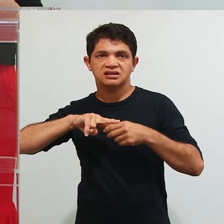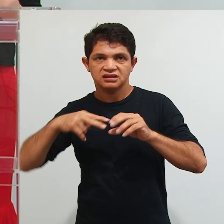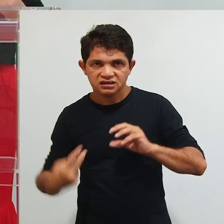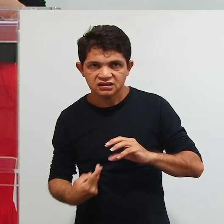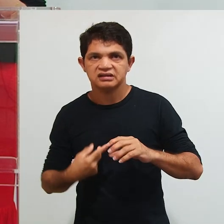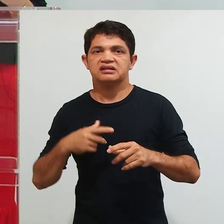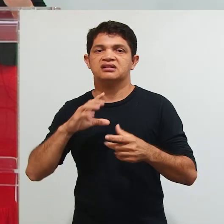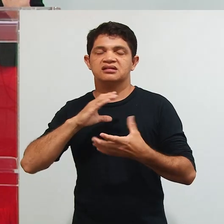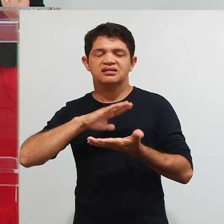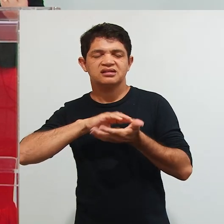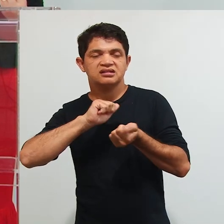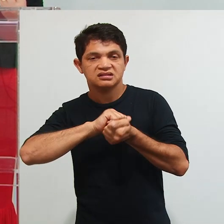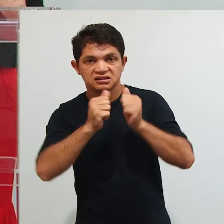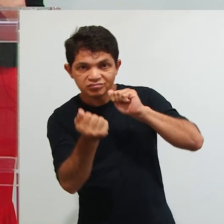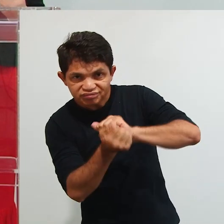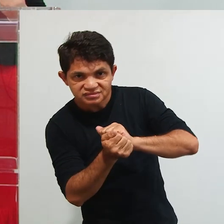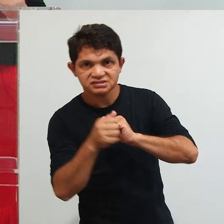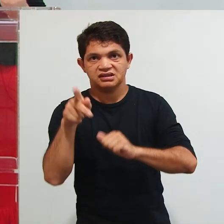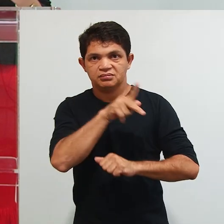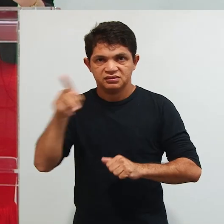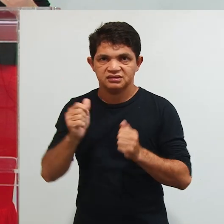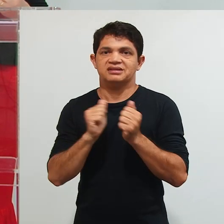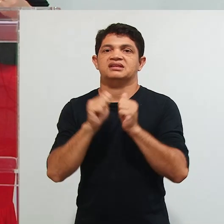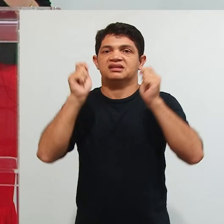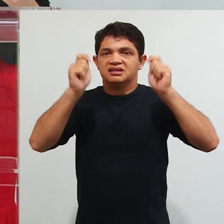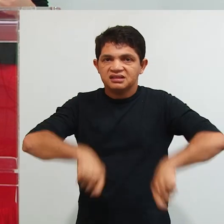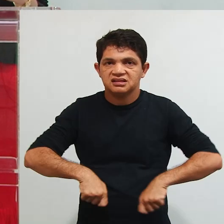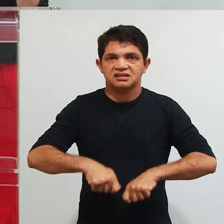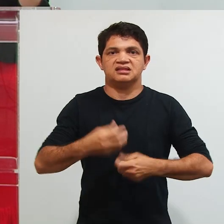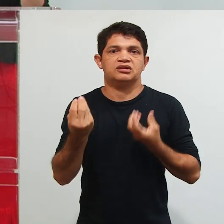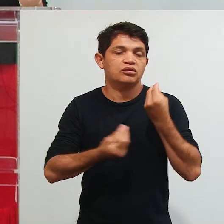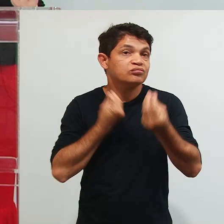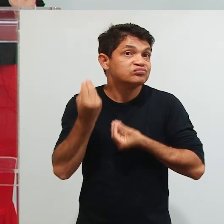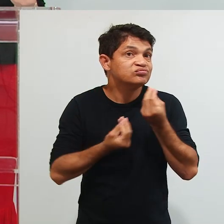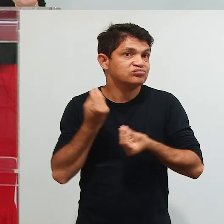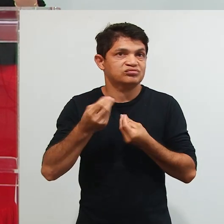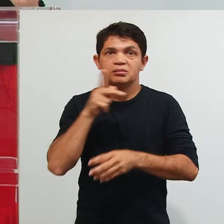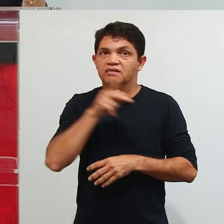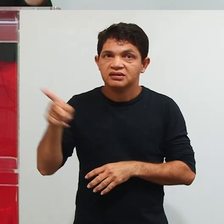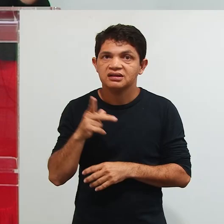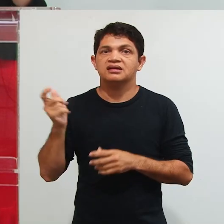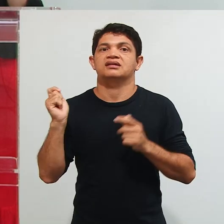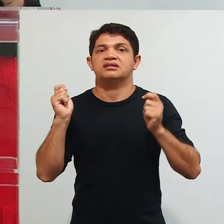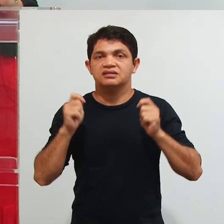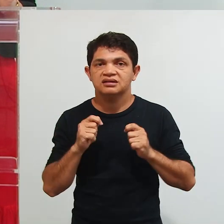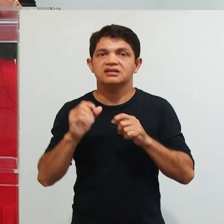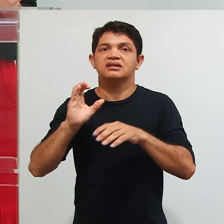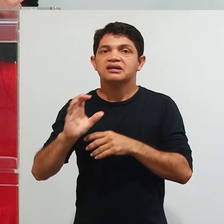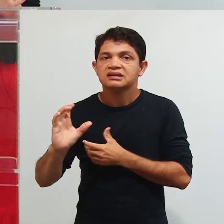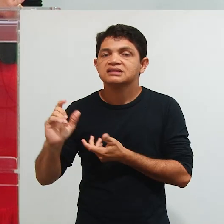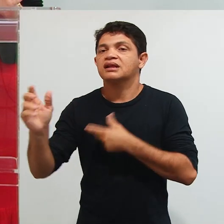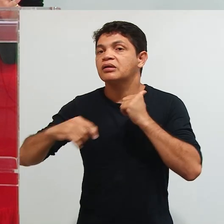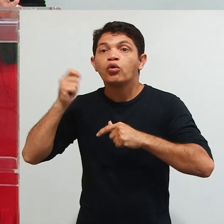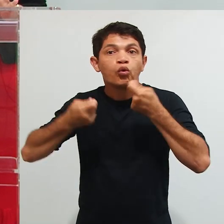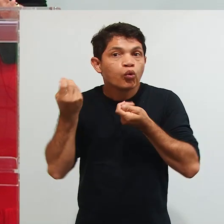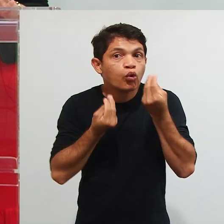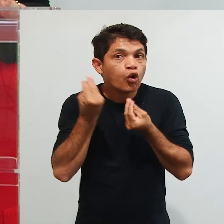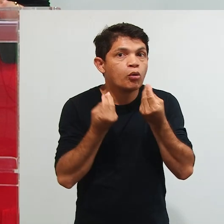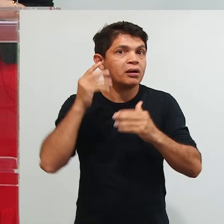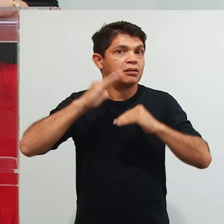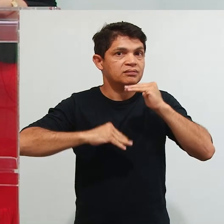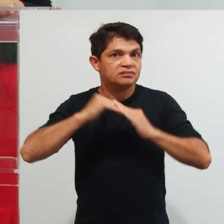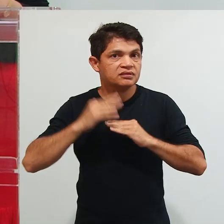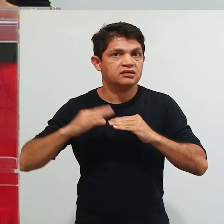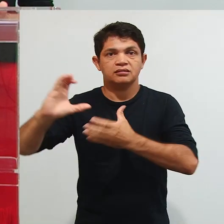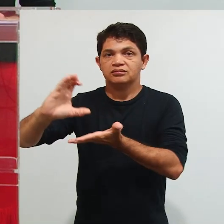O aluno tem uma boa relação com esse professor? Né? Será que como ele vê esse professor? Ou será que ele tem uma repulsa por esse professor?